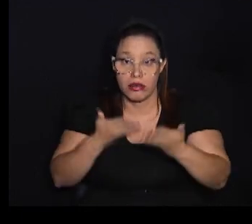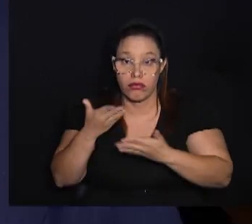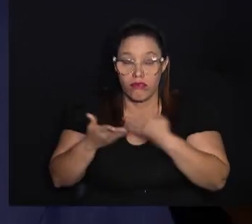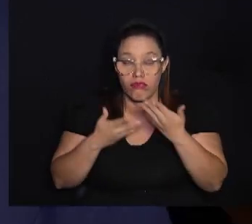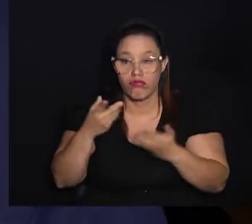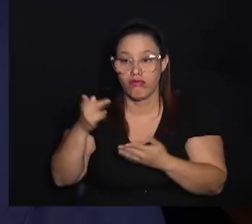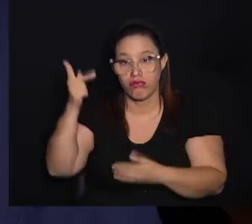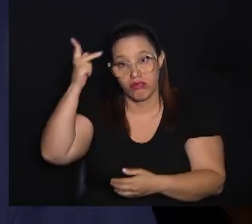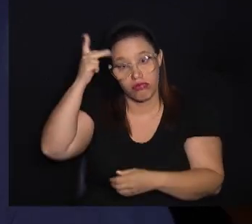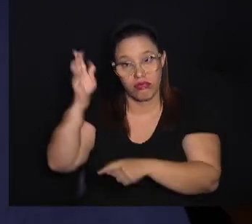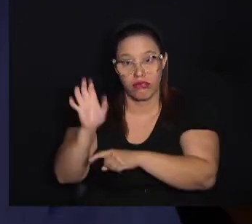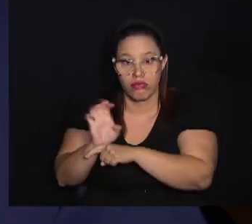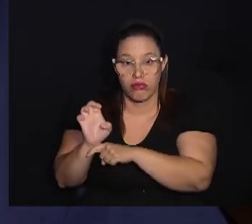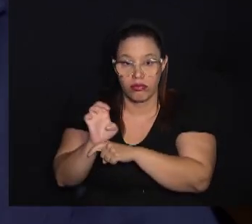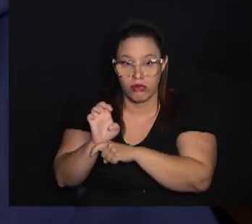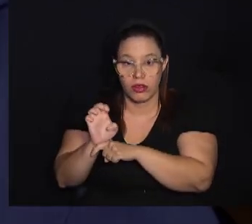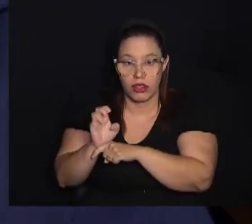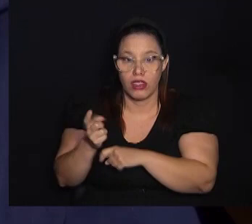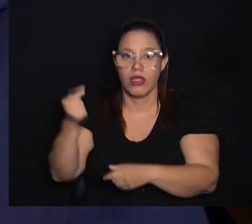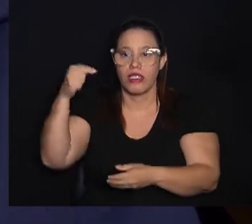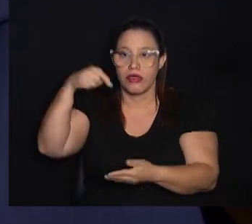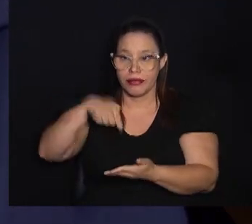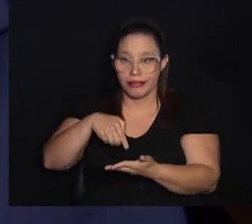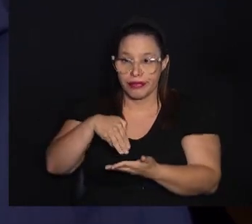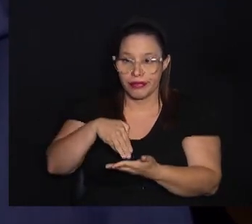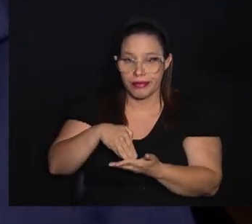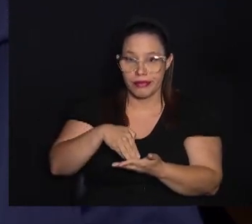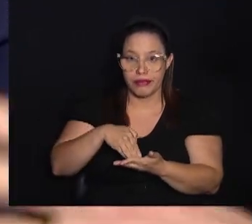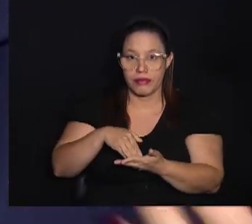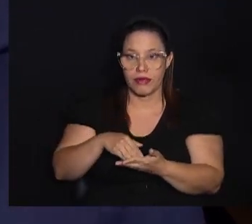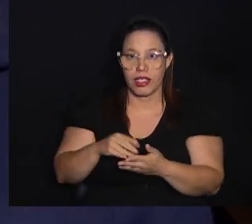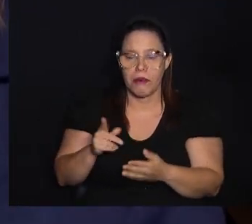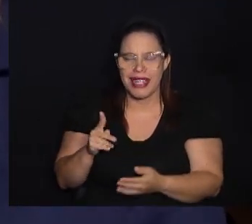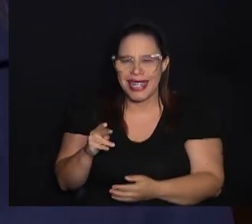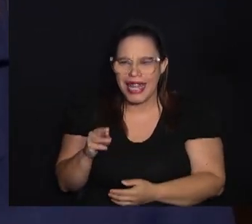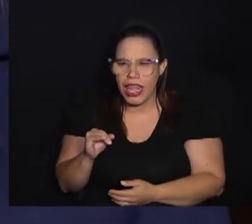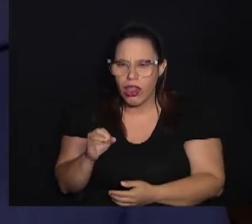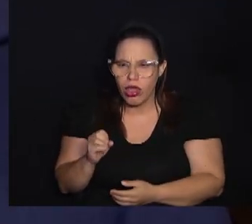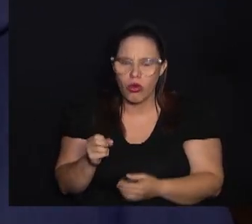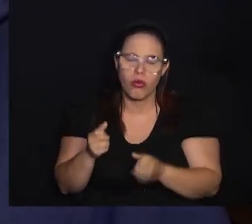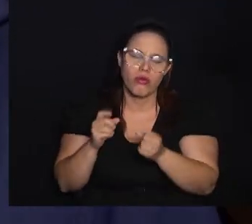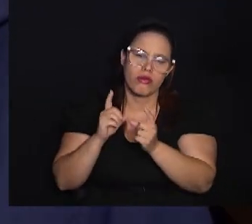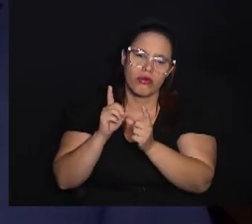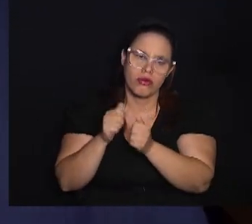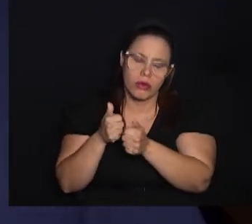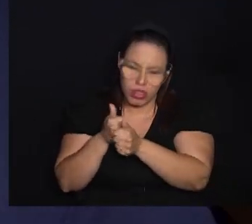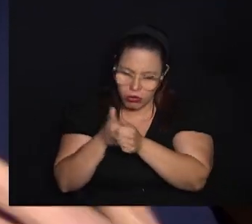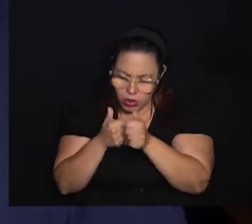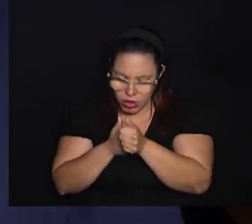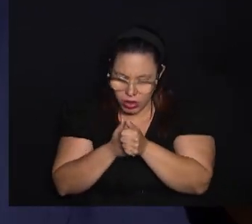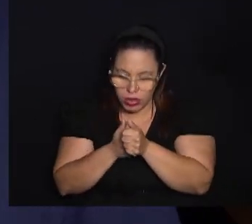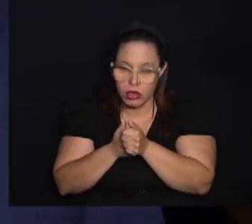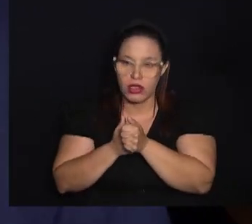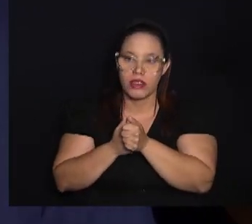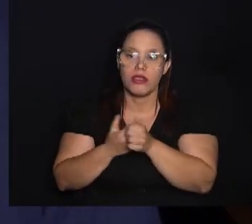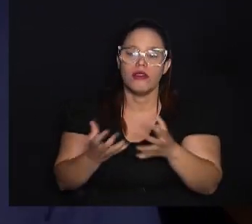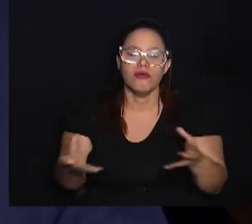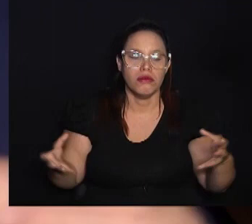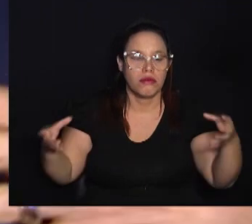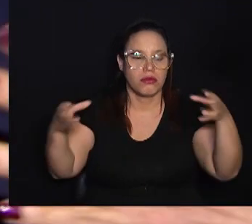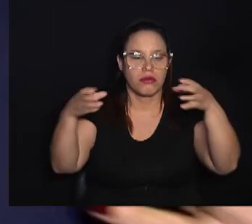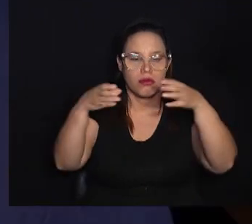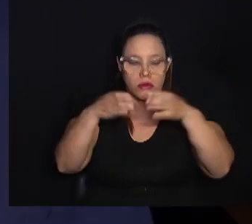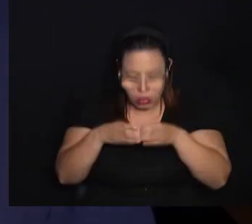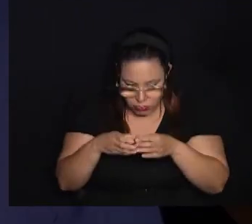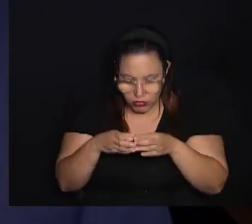de São Paulo. A gente pensou que aqui é meio que um epicentro onde a gente está perto e, ao mesmo tempo, poder reunir, né? A gente vai